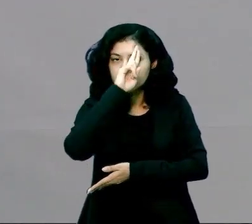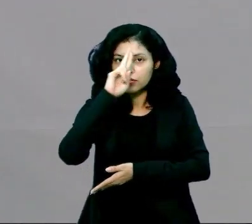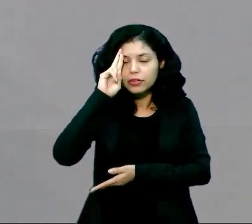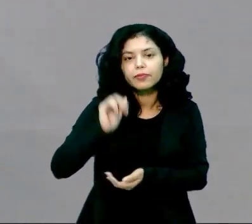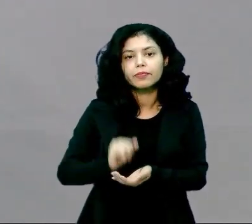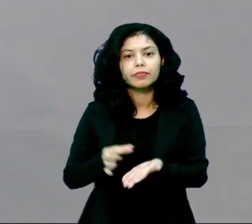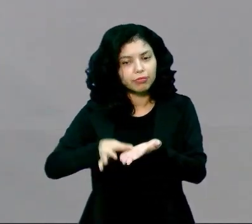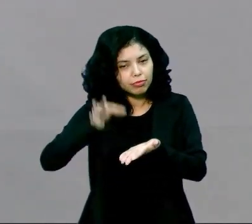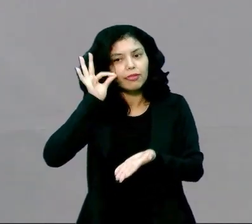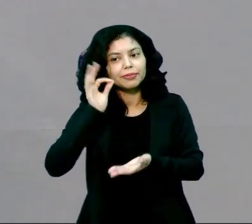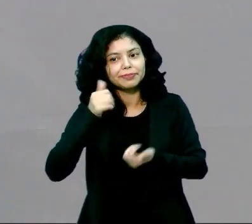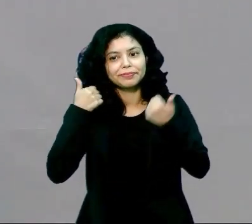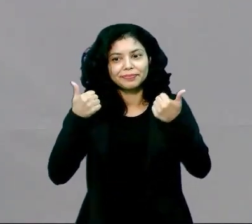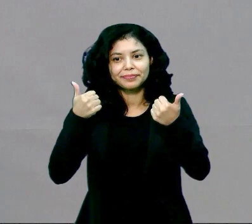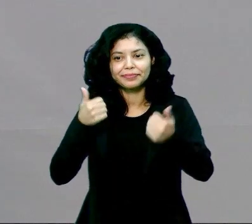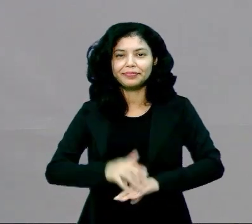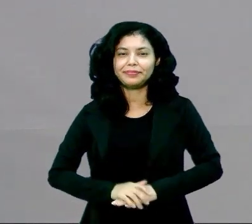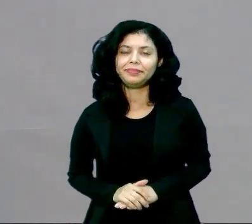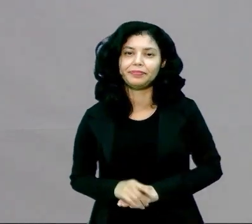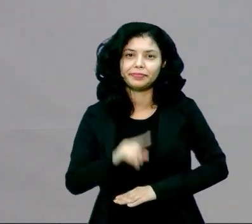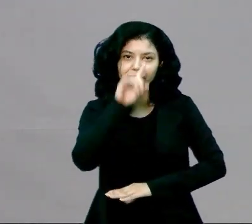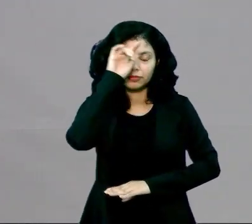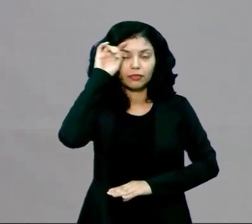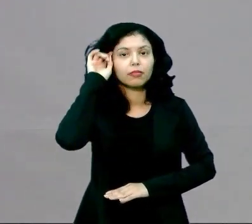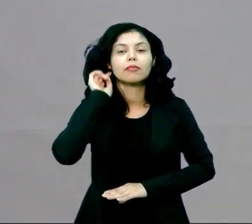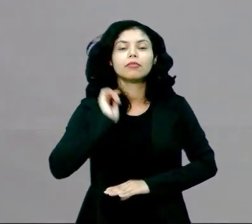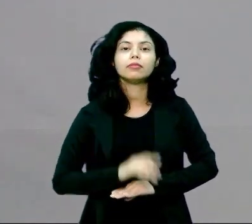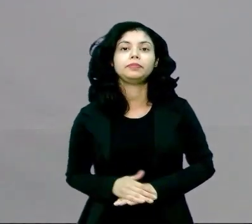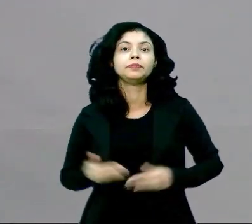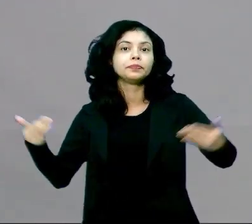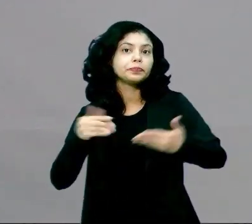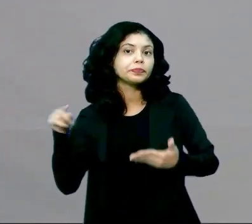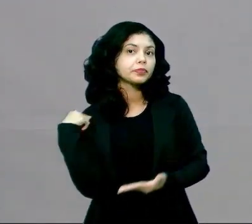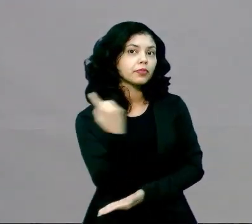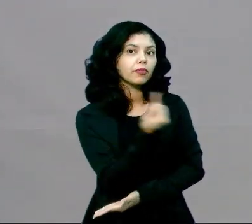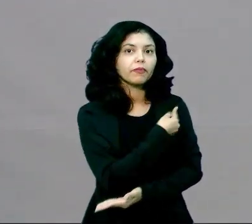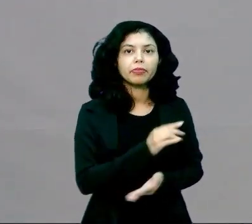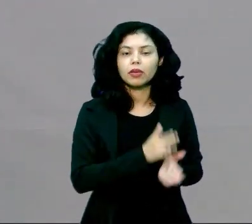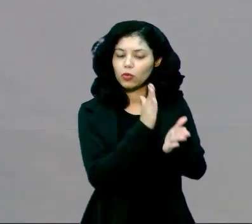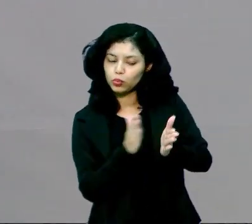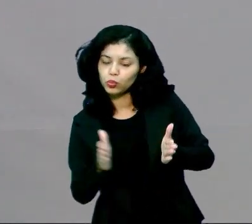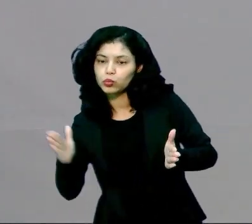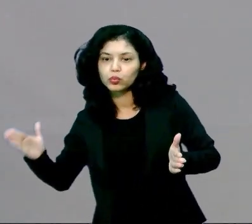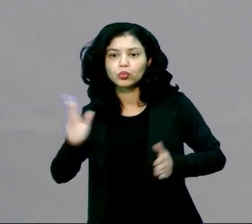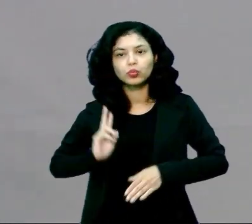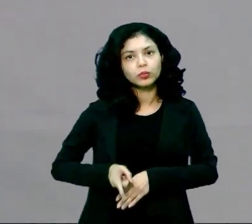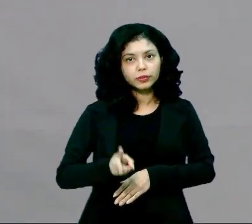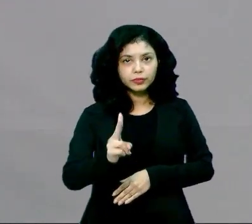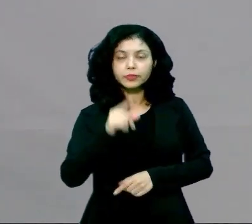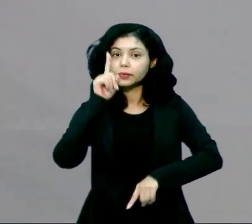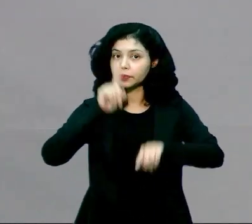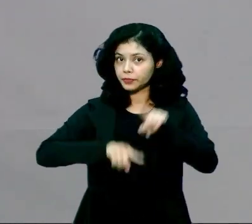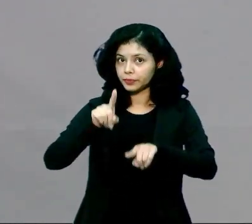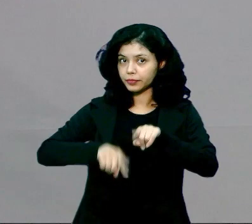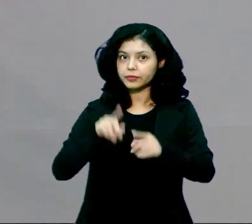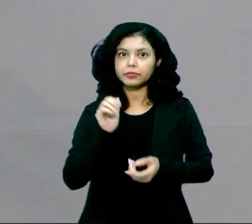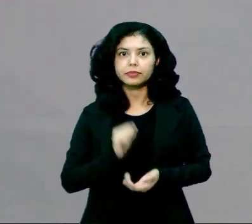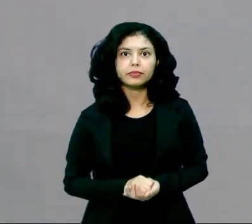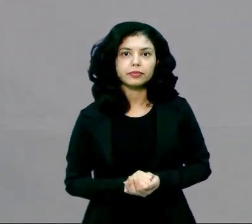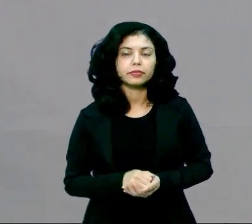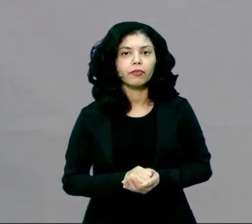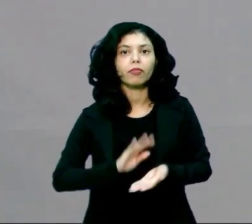histórias tomando aquele bom café. Então, galera, a gente está dando sequência, né, a esse material de